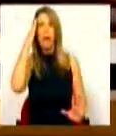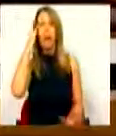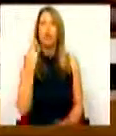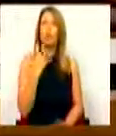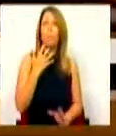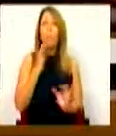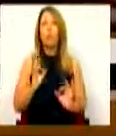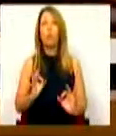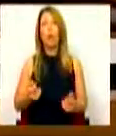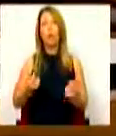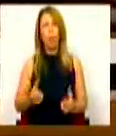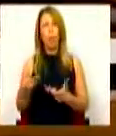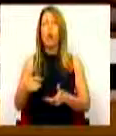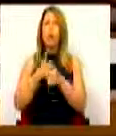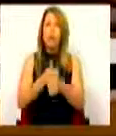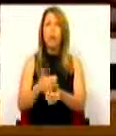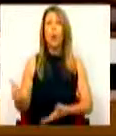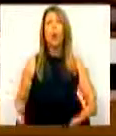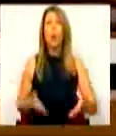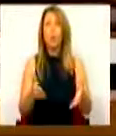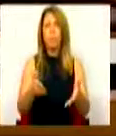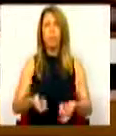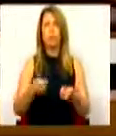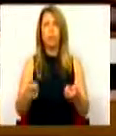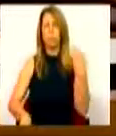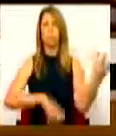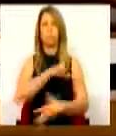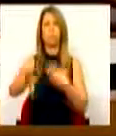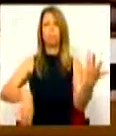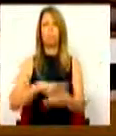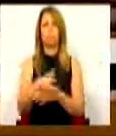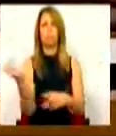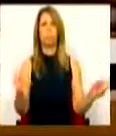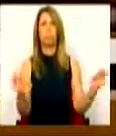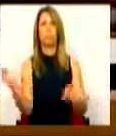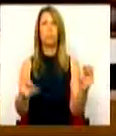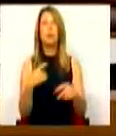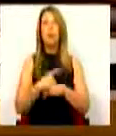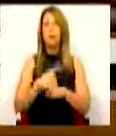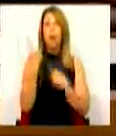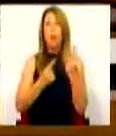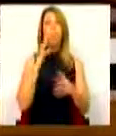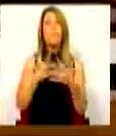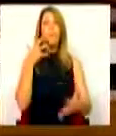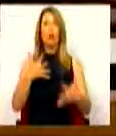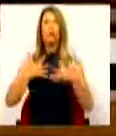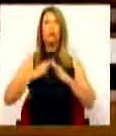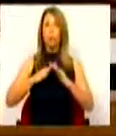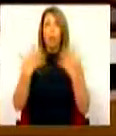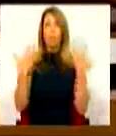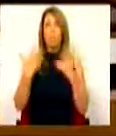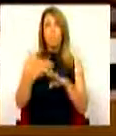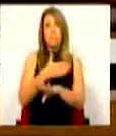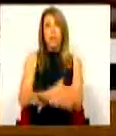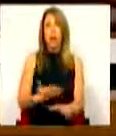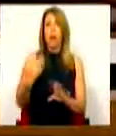onde projetos de investimentos se misturam, se atropelam e alguns deles, apesar do seu impacto estrutural, não foram sequer alvo de um debate